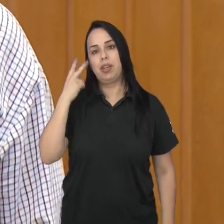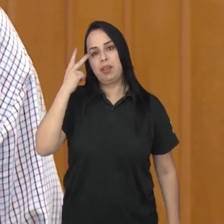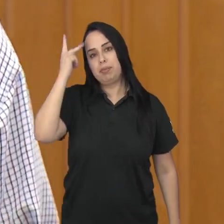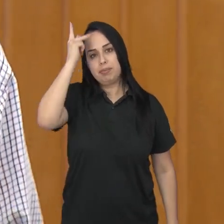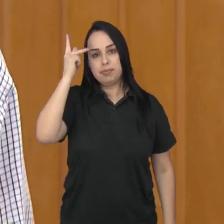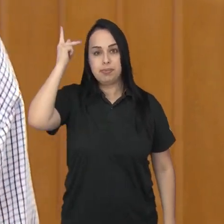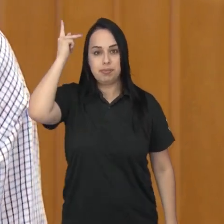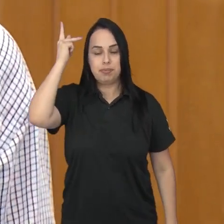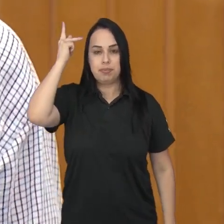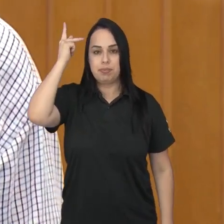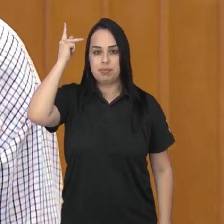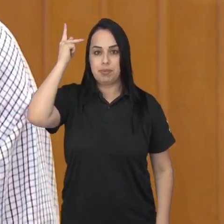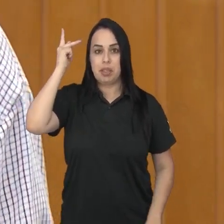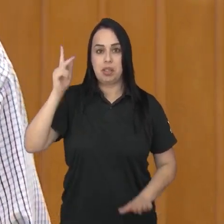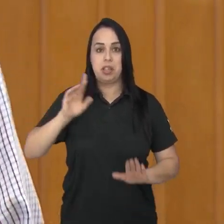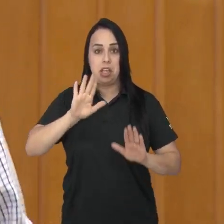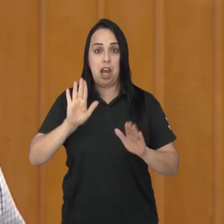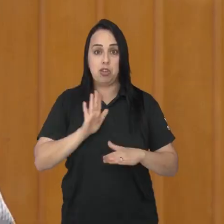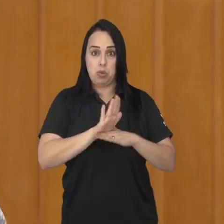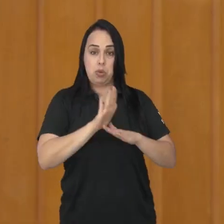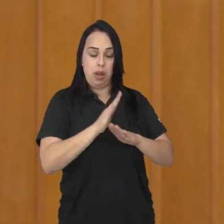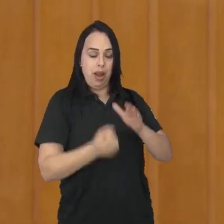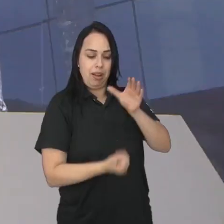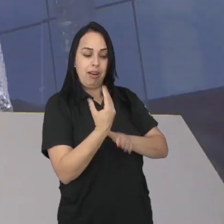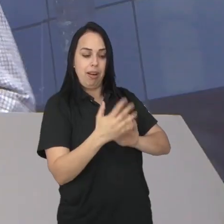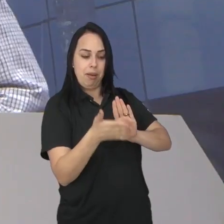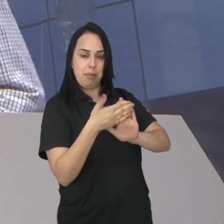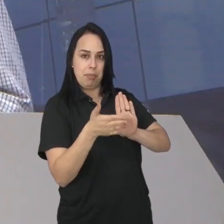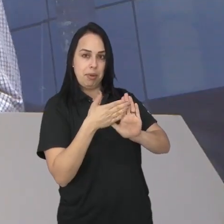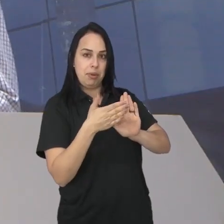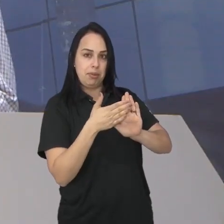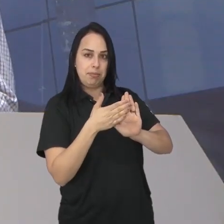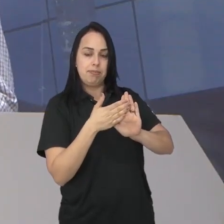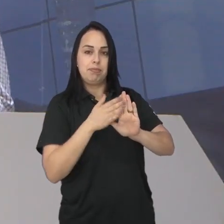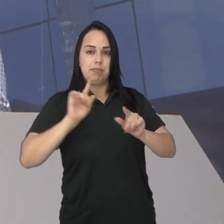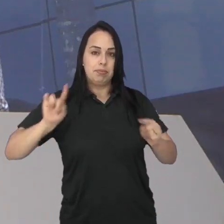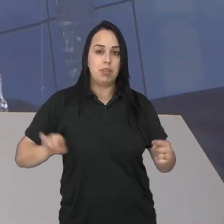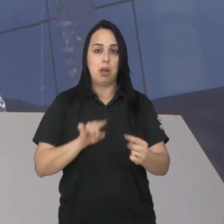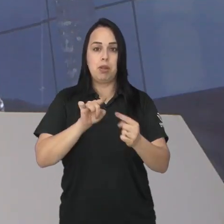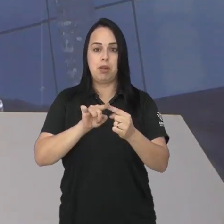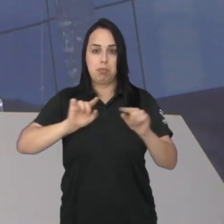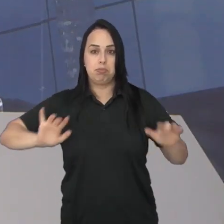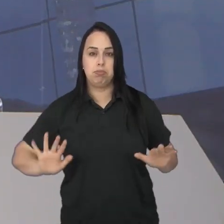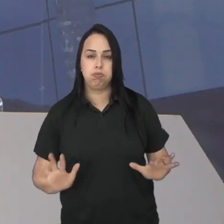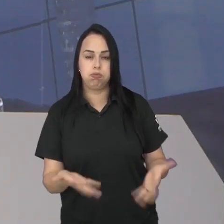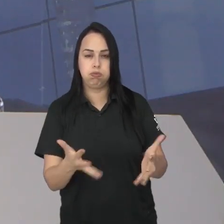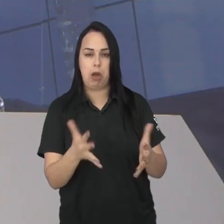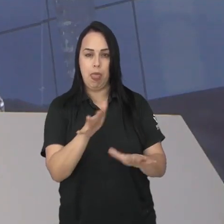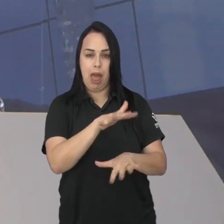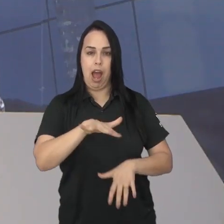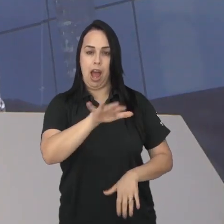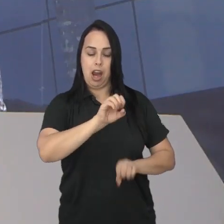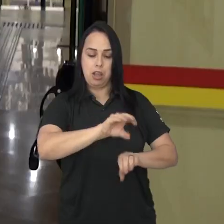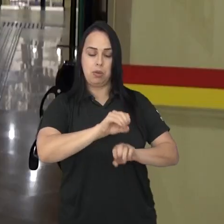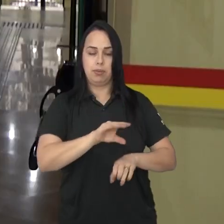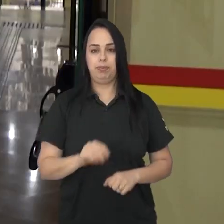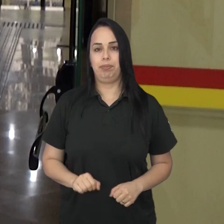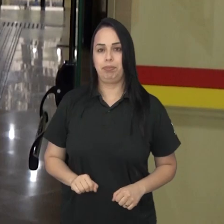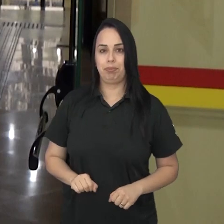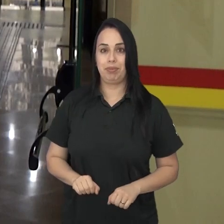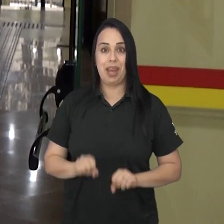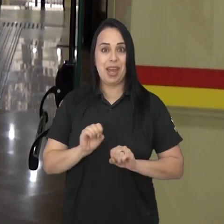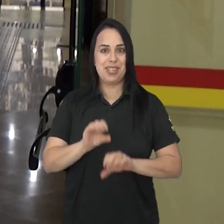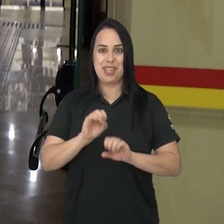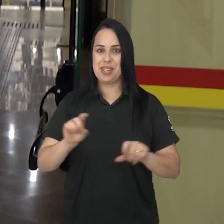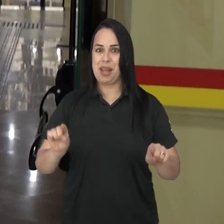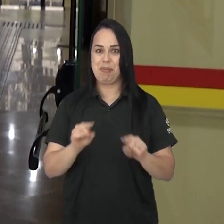vereador Fernando Petit, coautor da proposta, a aprovação do projeto potencializa a educação da cidade. A música, o